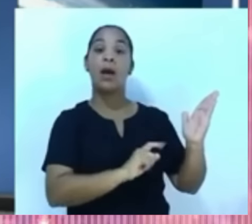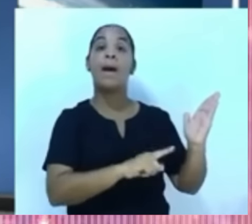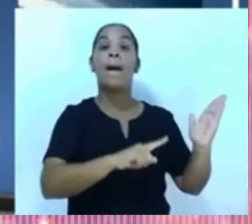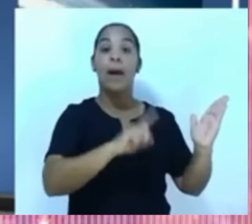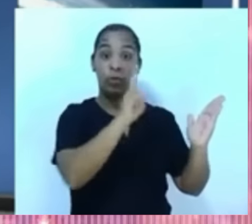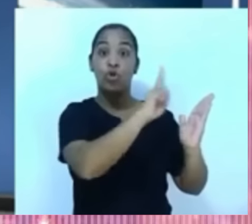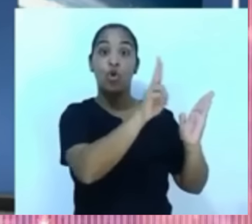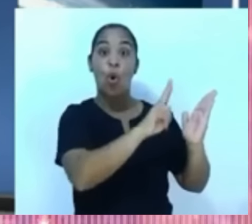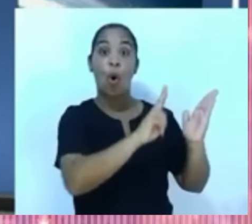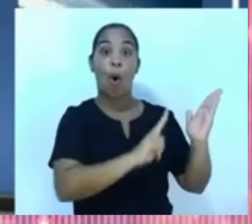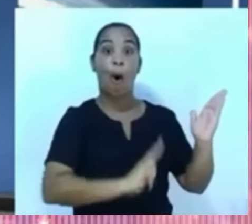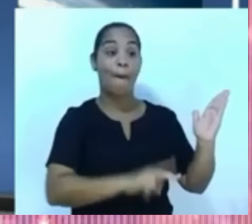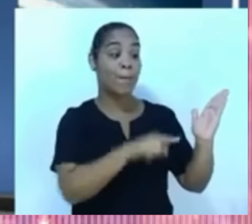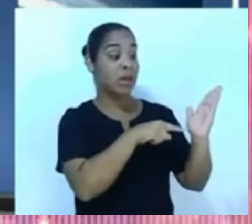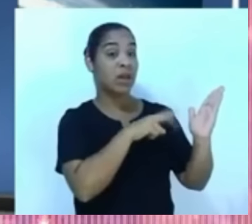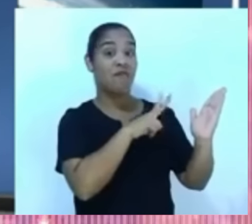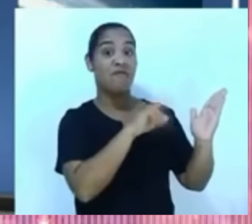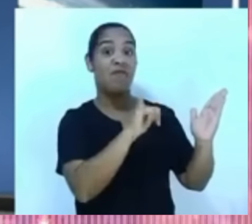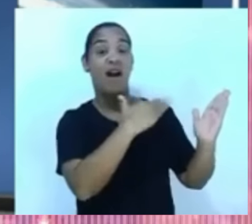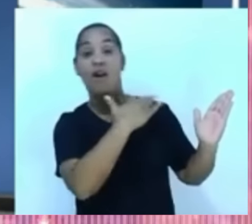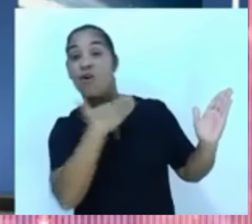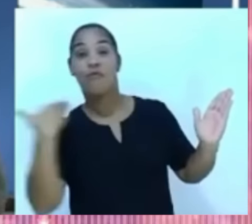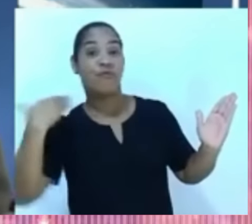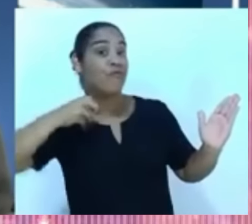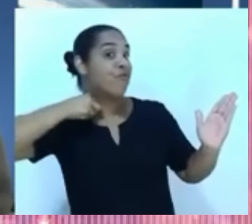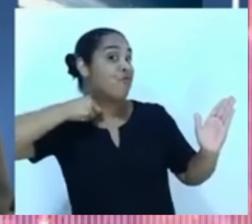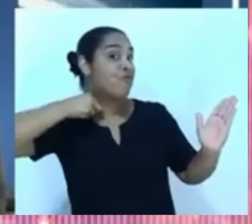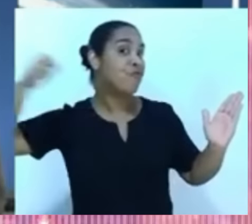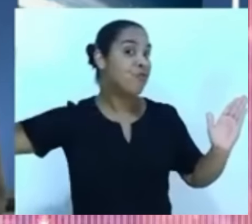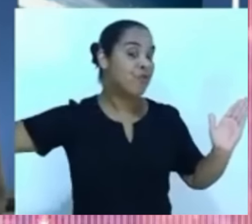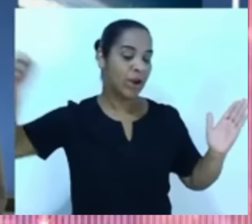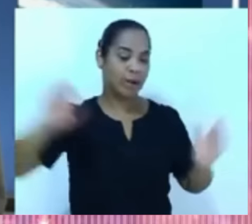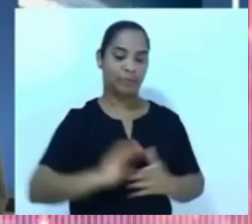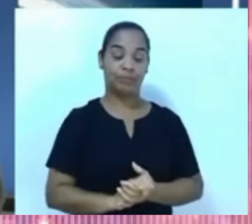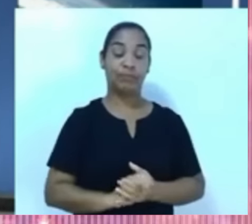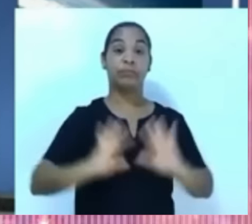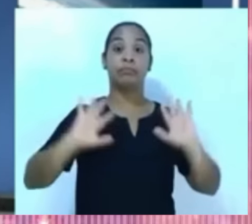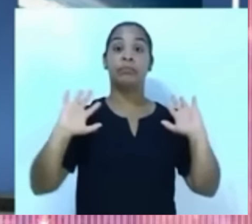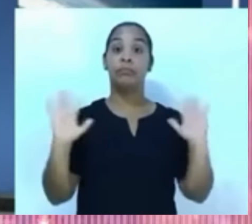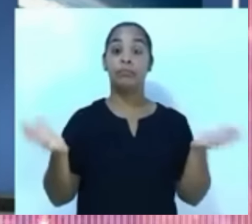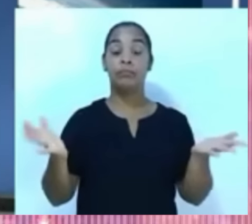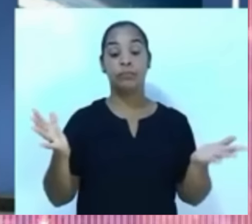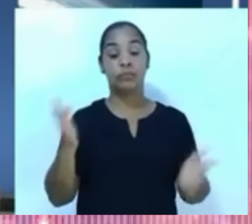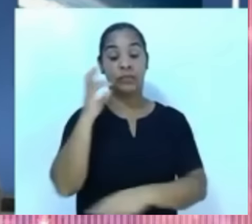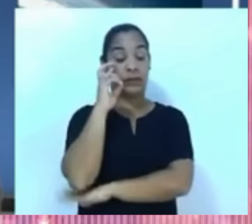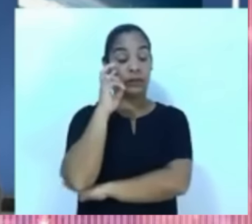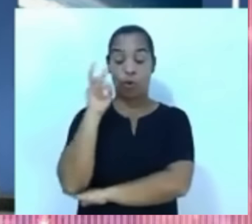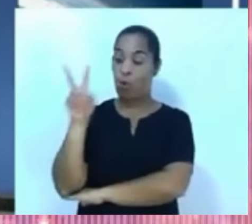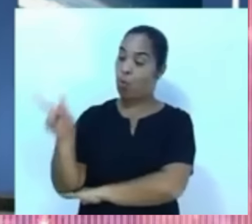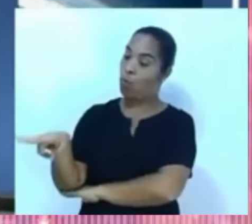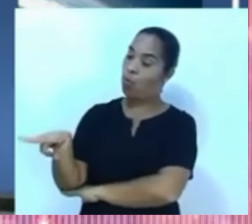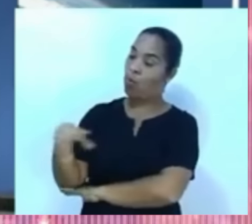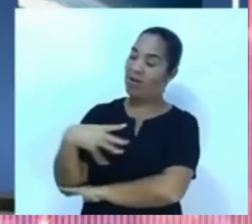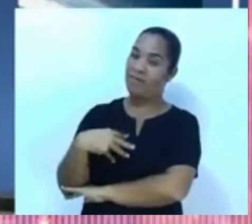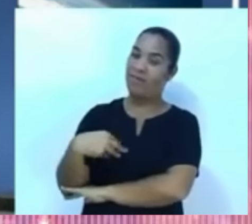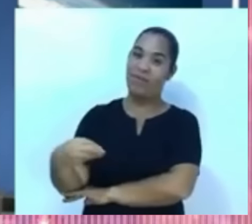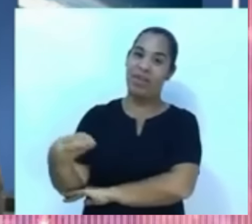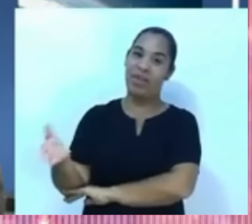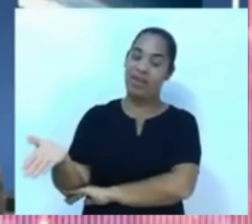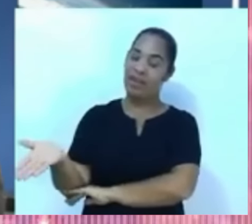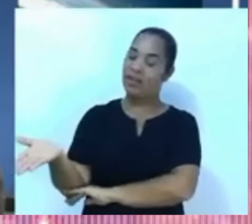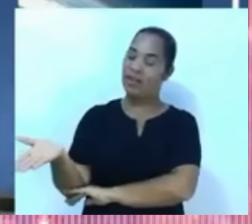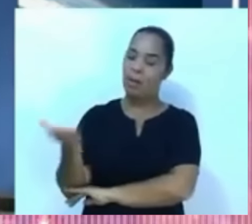ele iria somente colocar uma cruz e de repente olhando o filho o sonho da sua